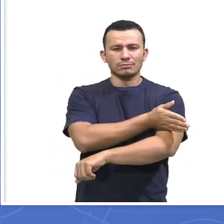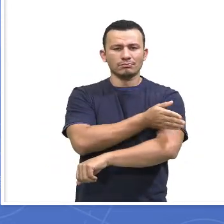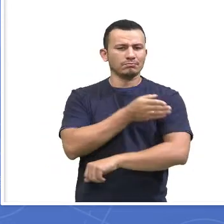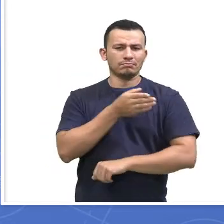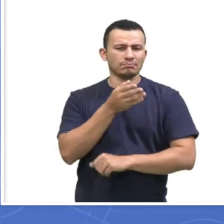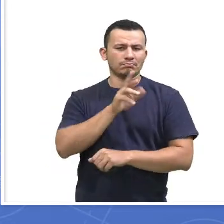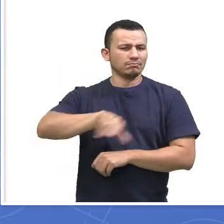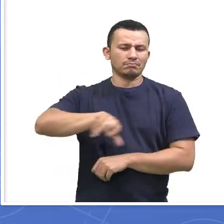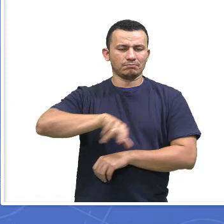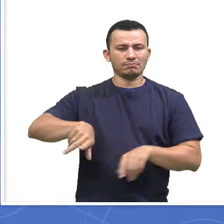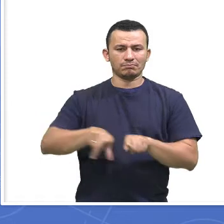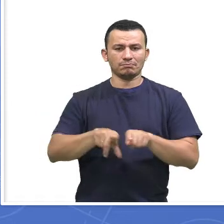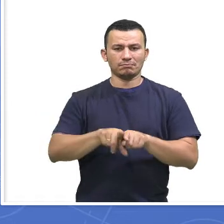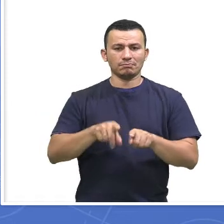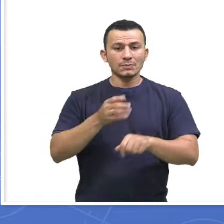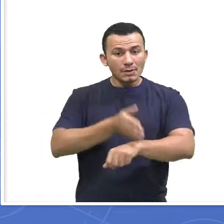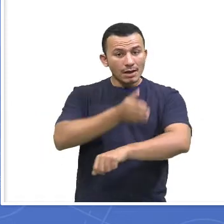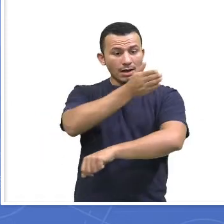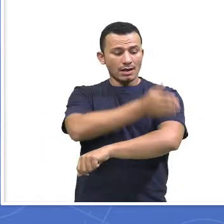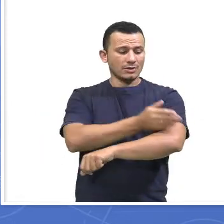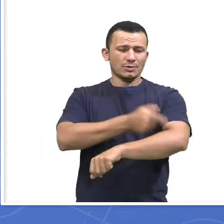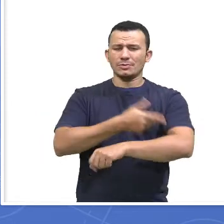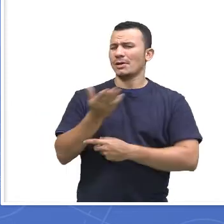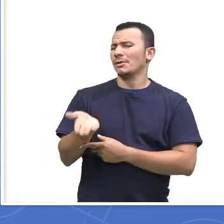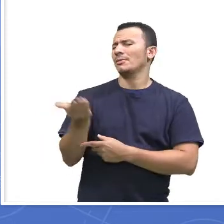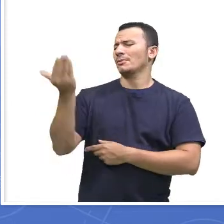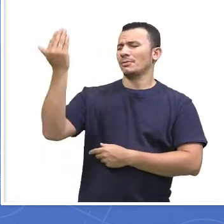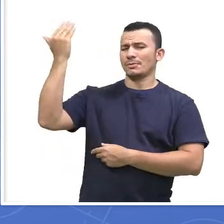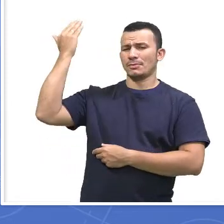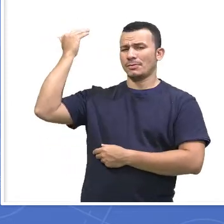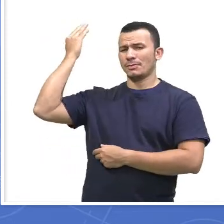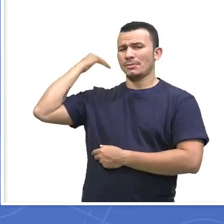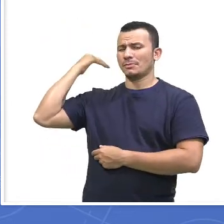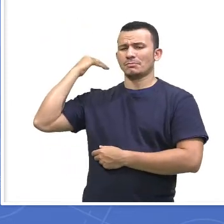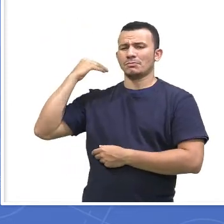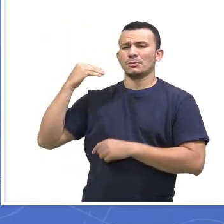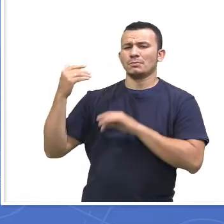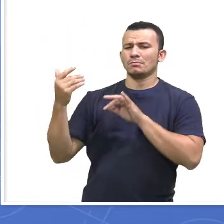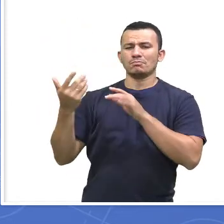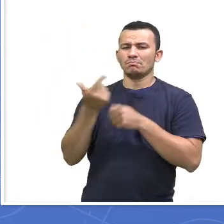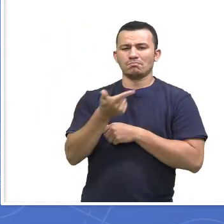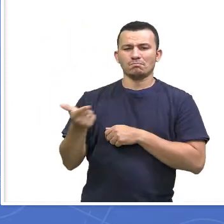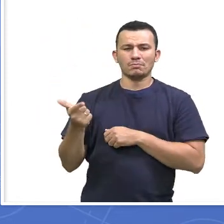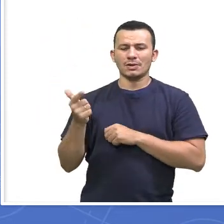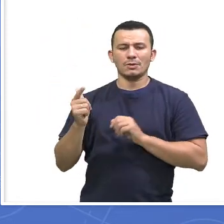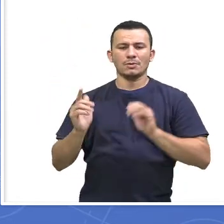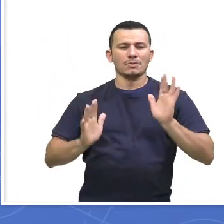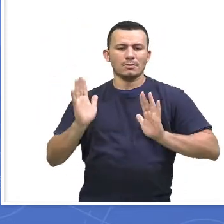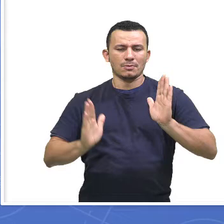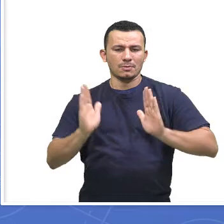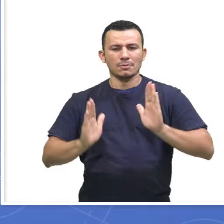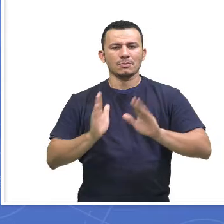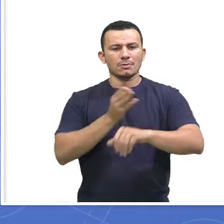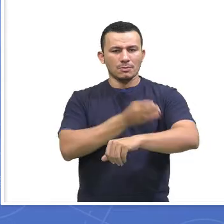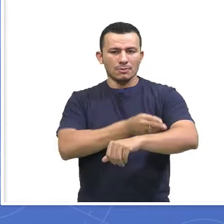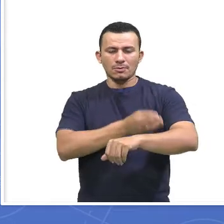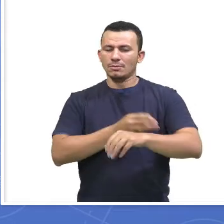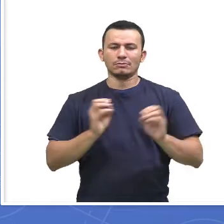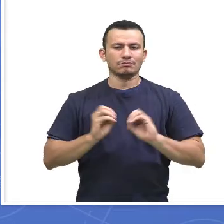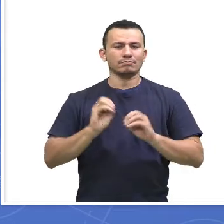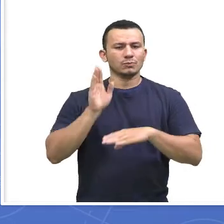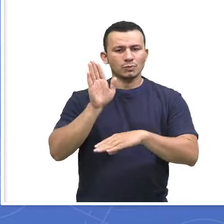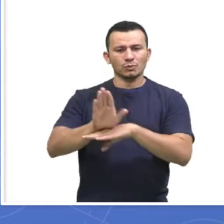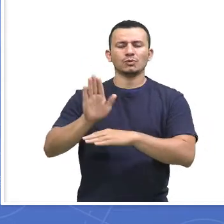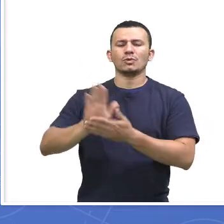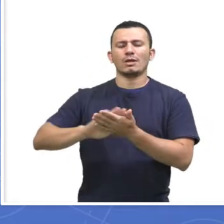nada a ver também, porque a Idade Antiga já está bem para trás, eles nem olharam muito para esse período, né? Então, não havia colaborado em nada